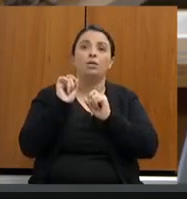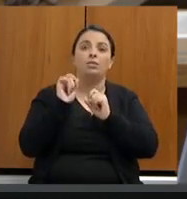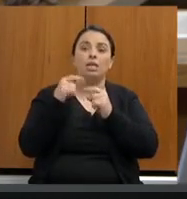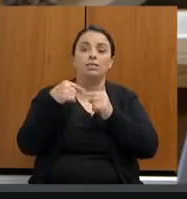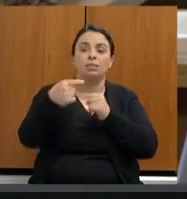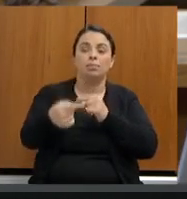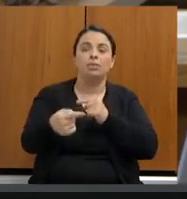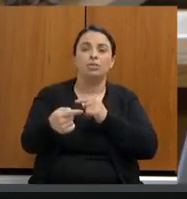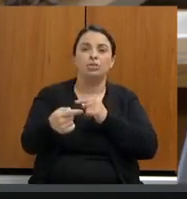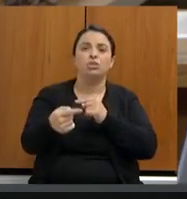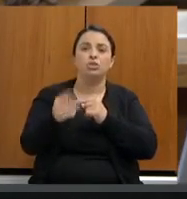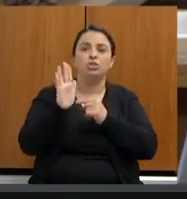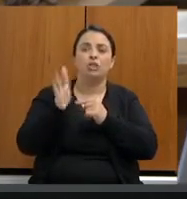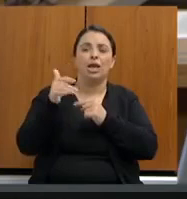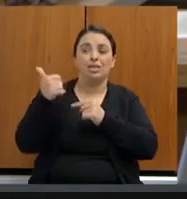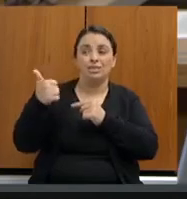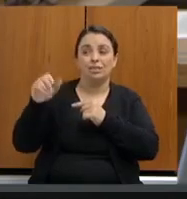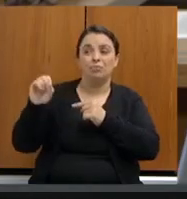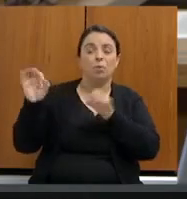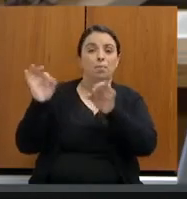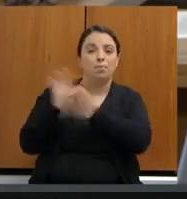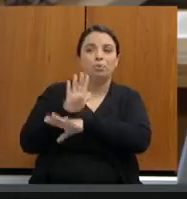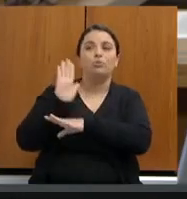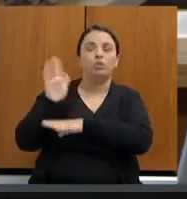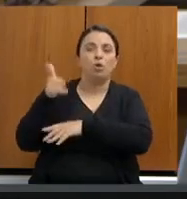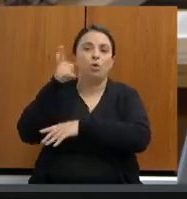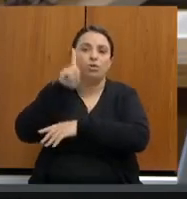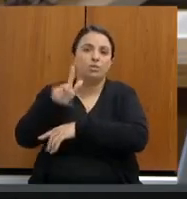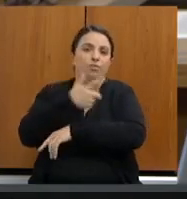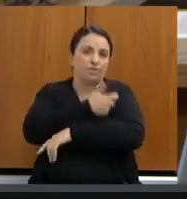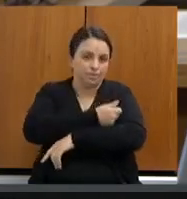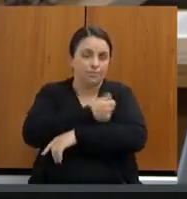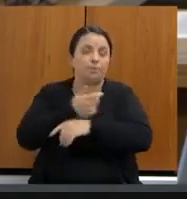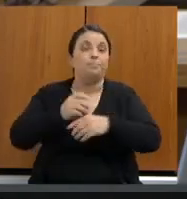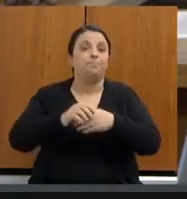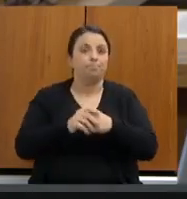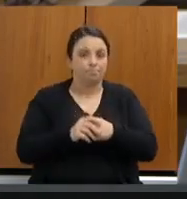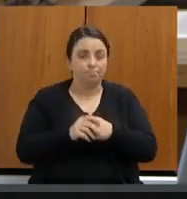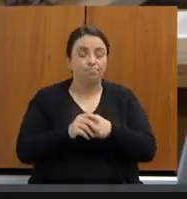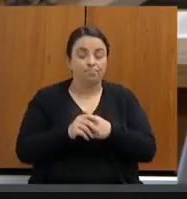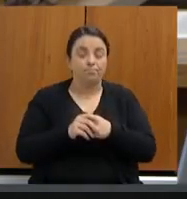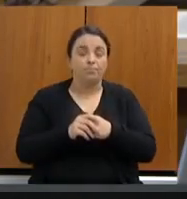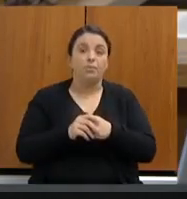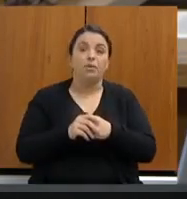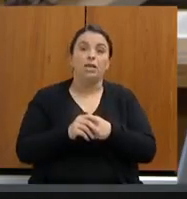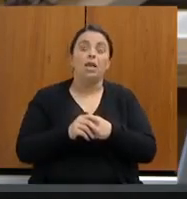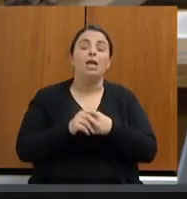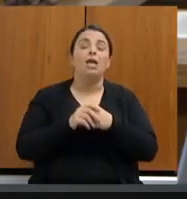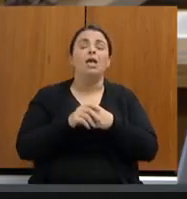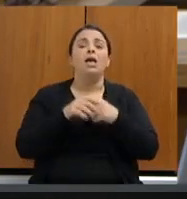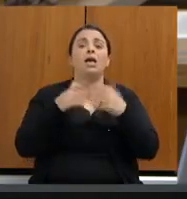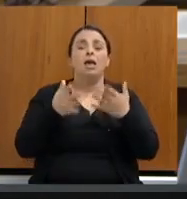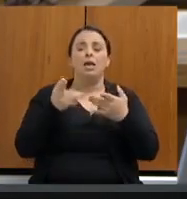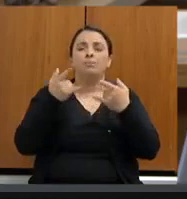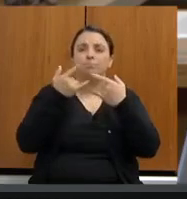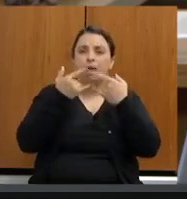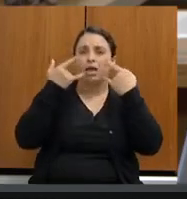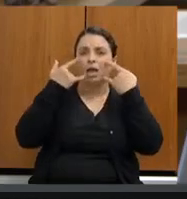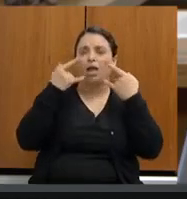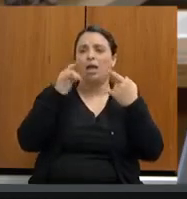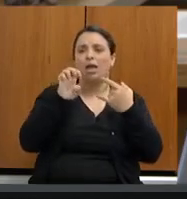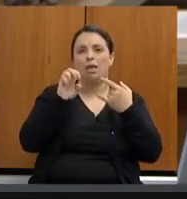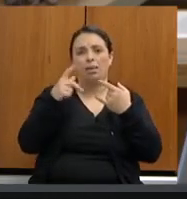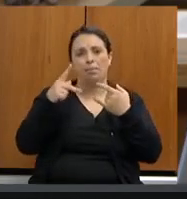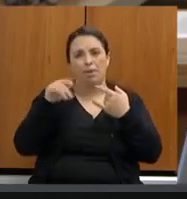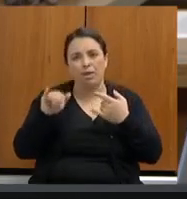a gente esteja fechando todos eles pelo que foi nos passados e é com relação as marcas de equipamentos né Eu não